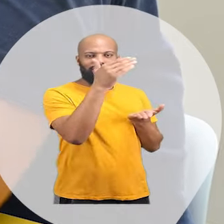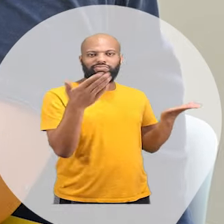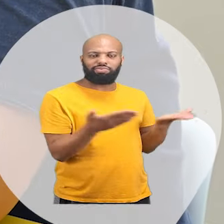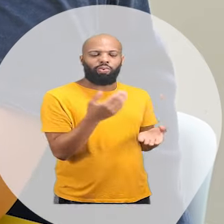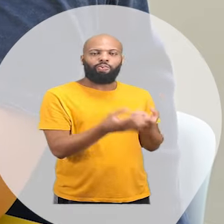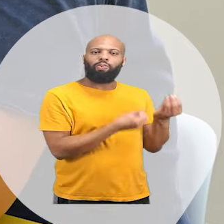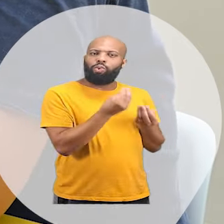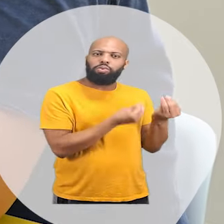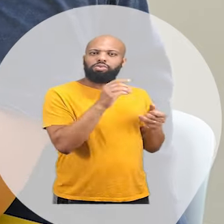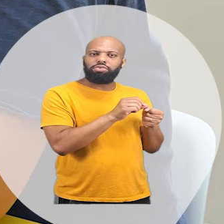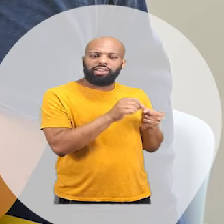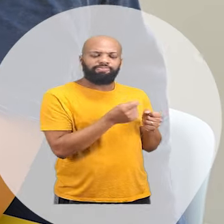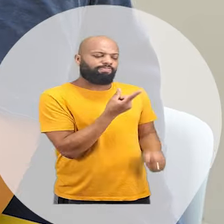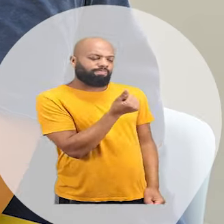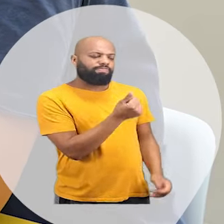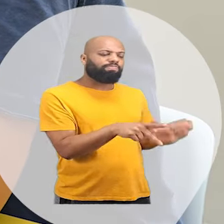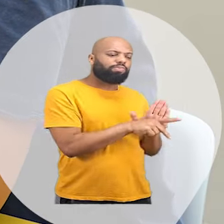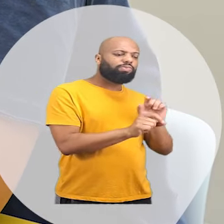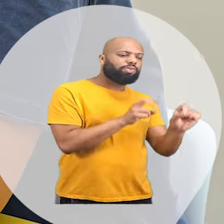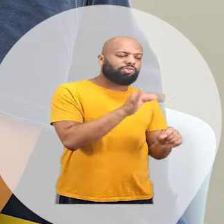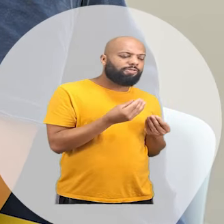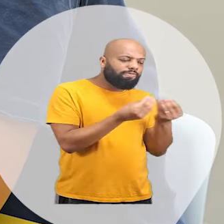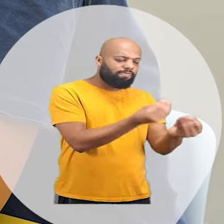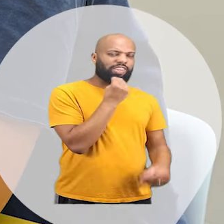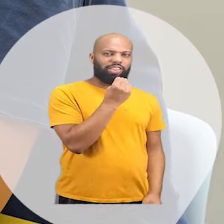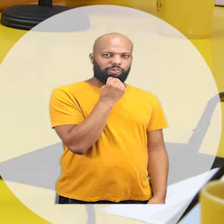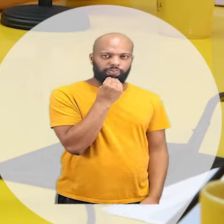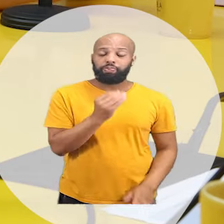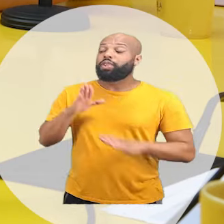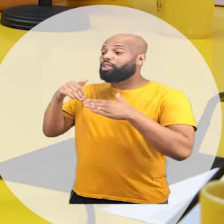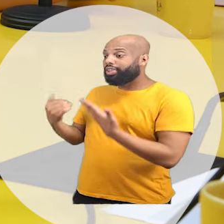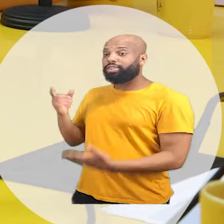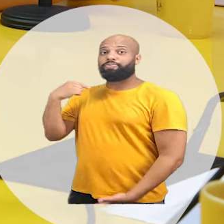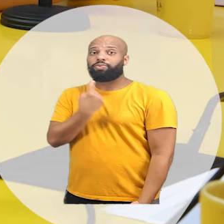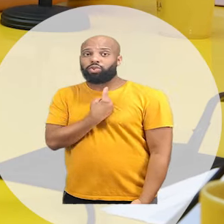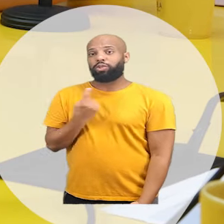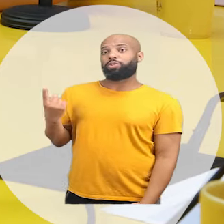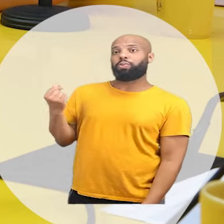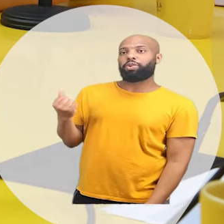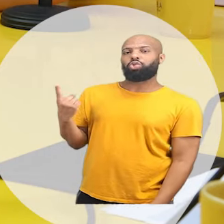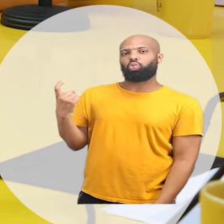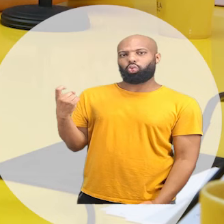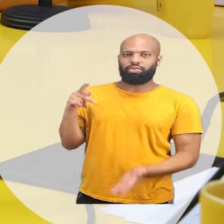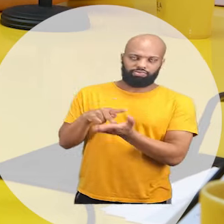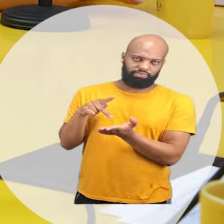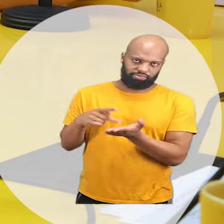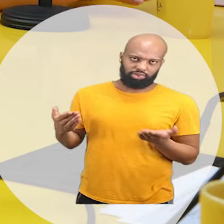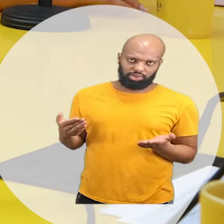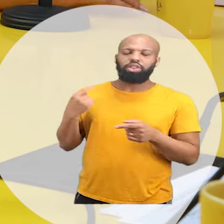começando Como que você faz a precificação daquilo que vai ser oferecido então nós precificação é a única na